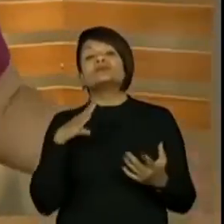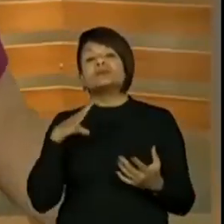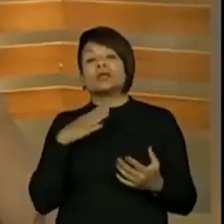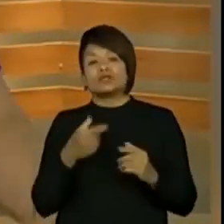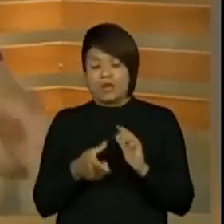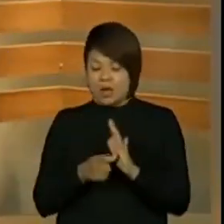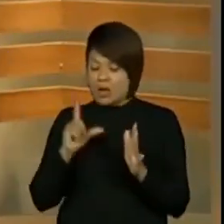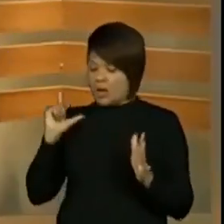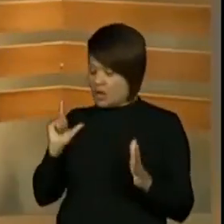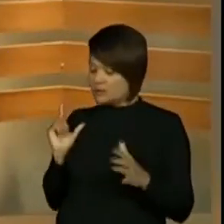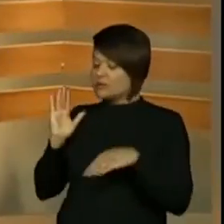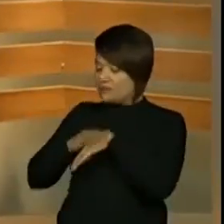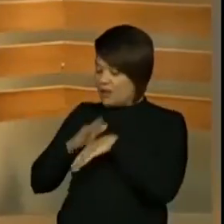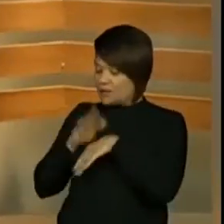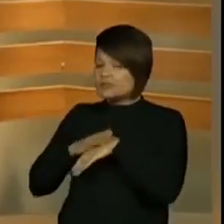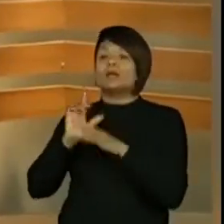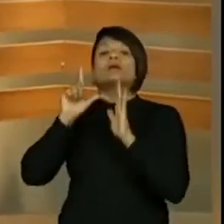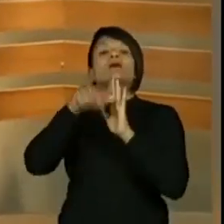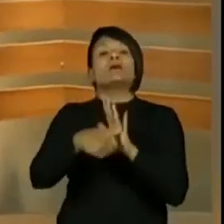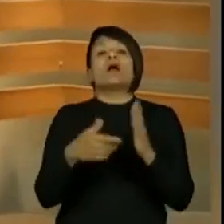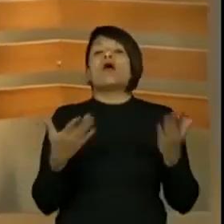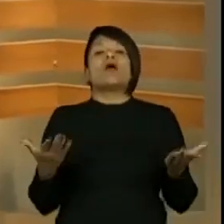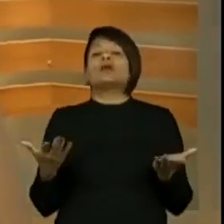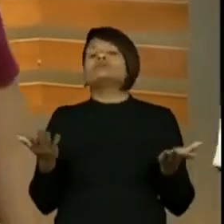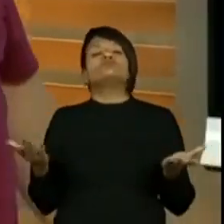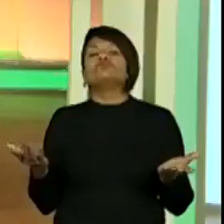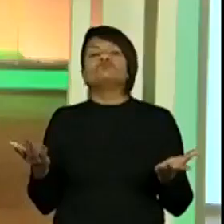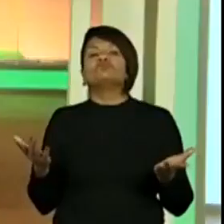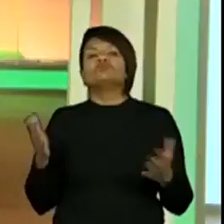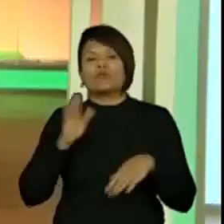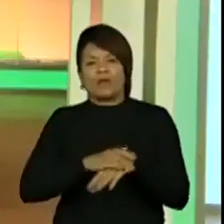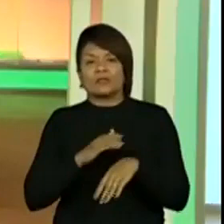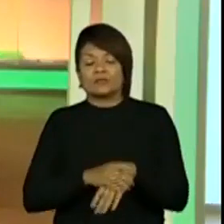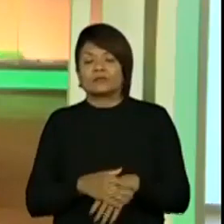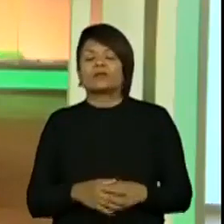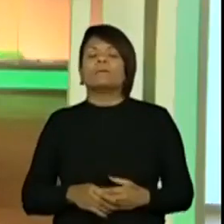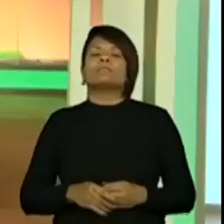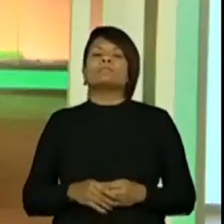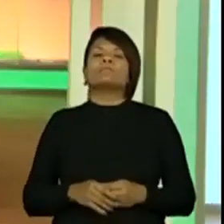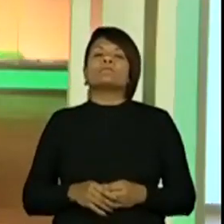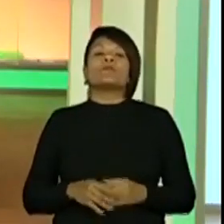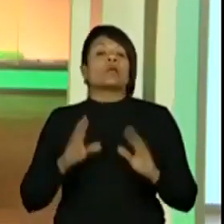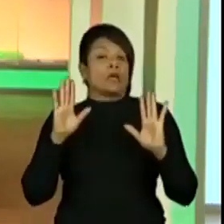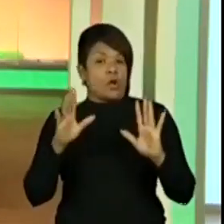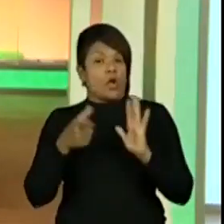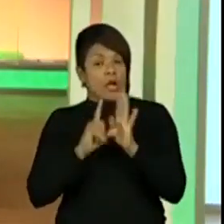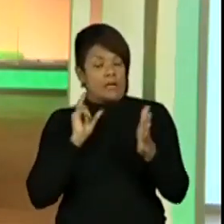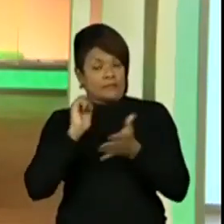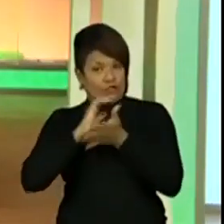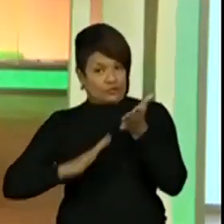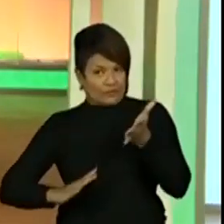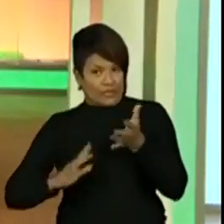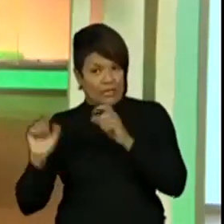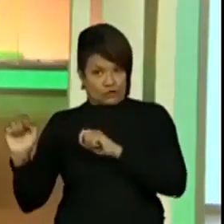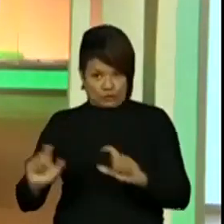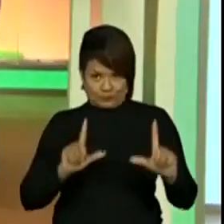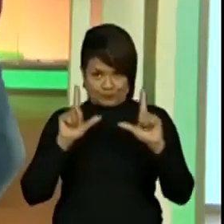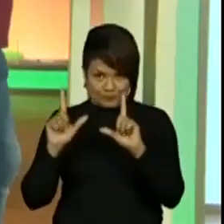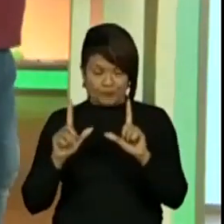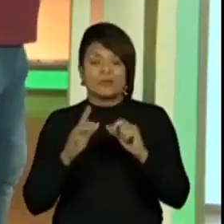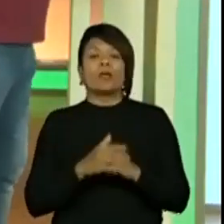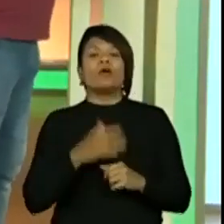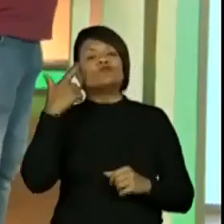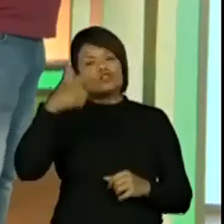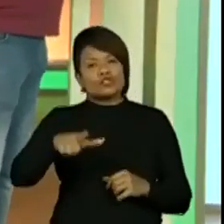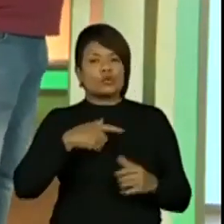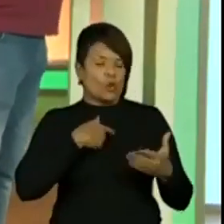antes e que agora não estão podendo fazer? Pensa nisso. Antes de a gente ir para a próxima atividade, para o próximo slide, eu vou ver mais